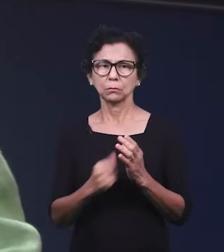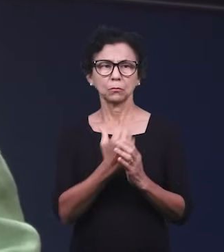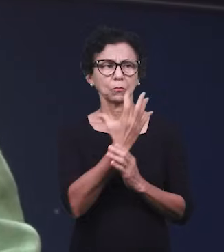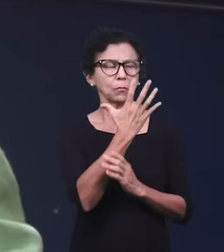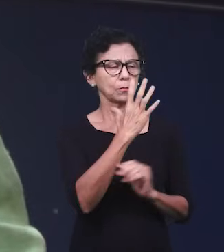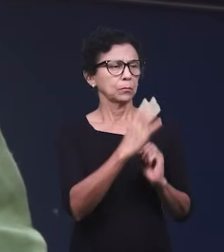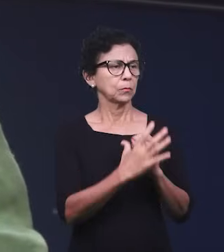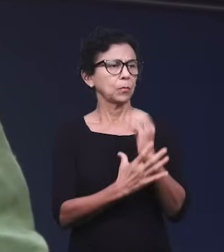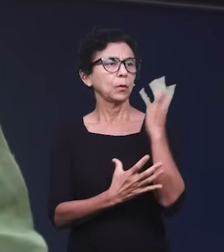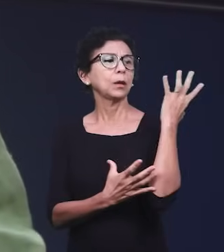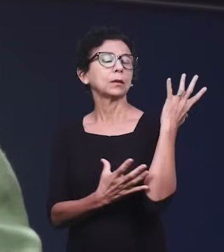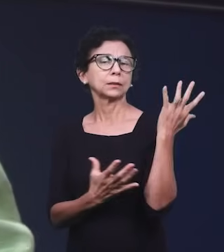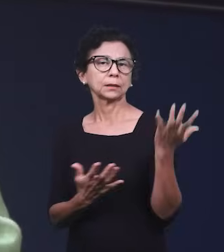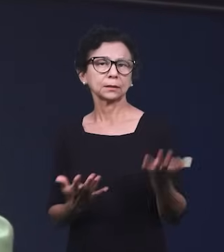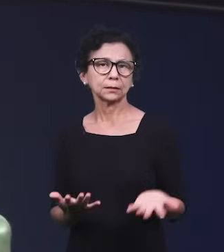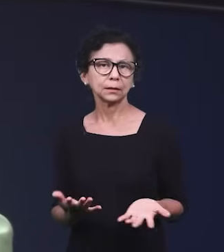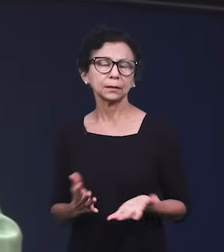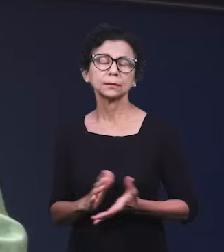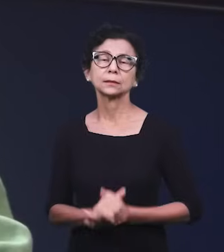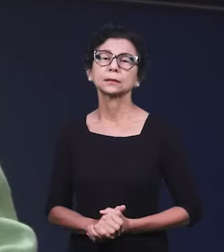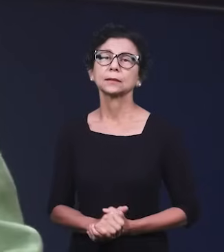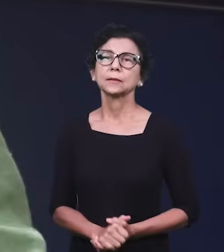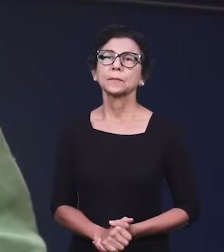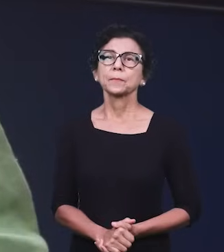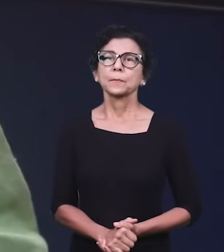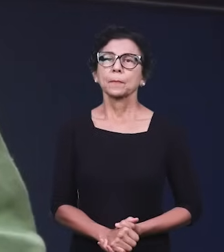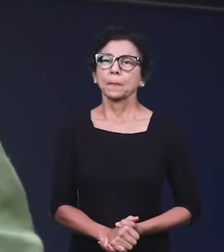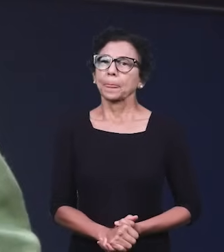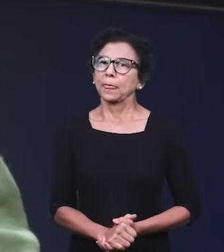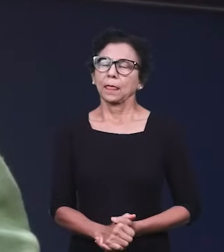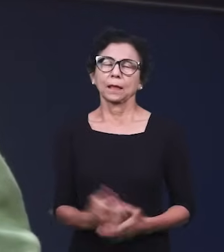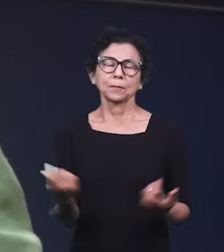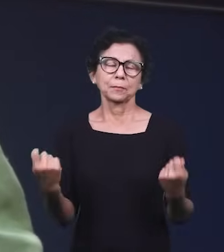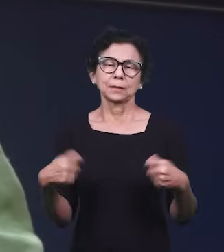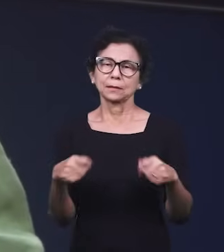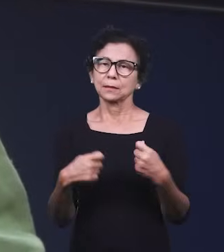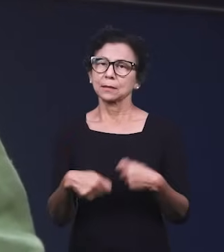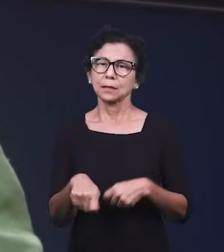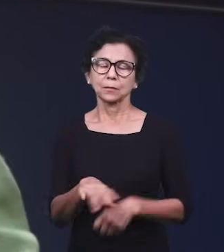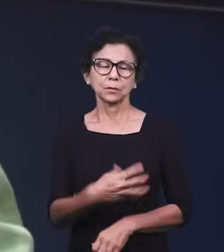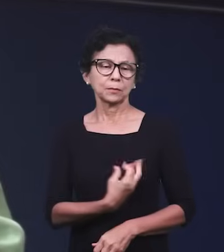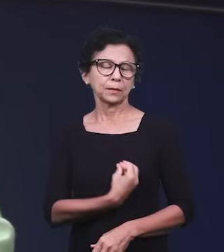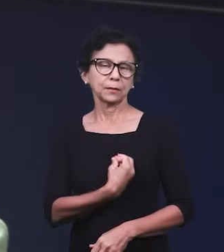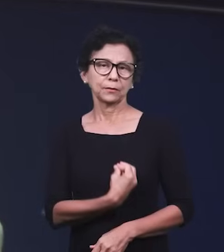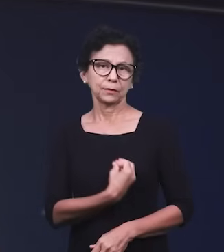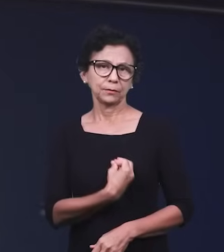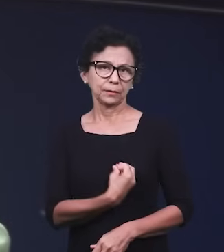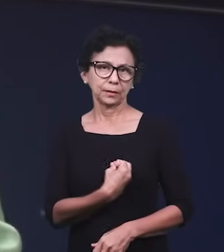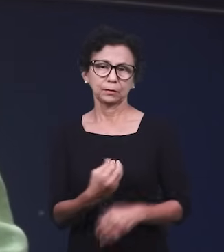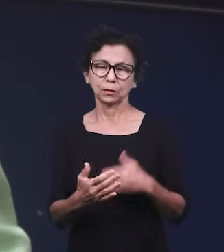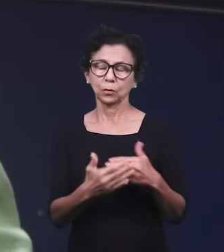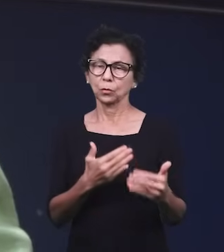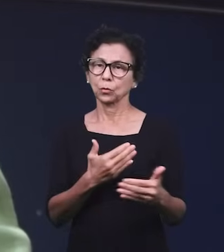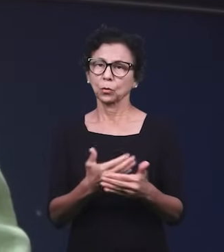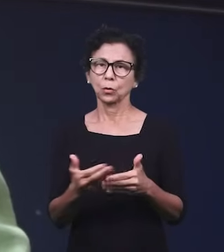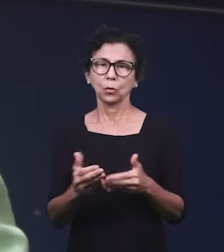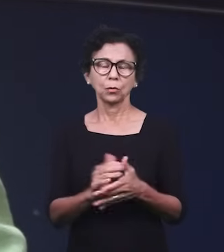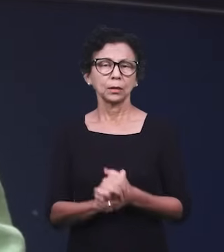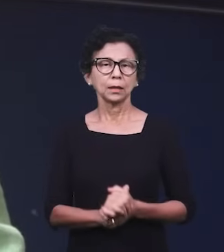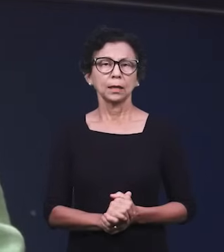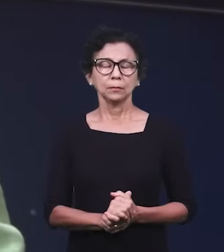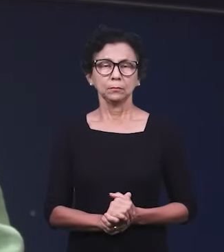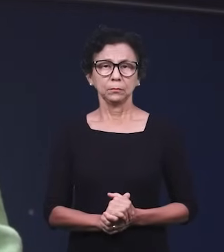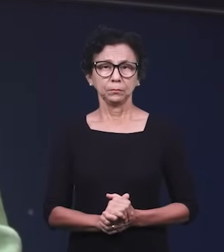são eh Sem dúvida né primordial para sobrevivência de qualquer ser vivo